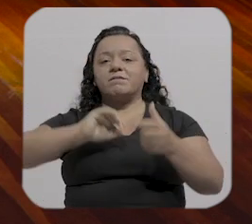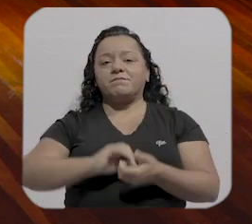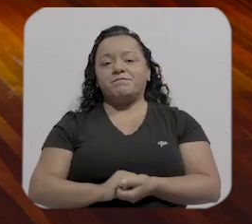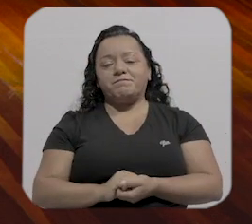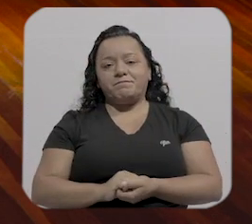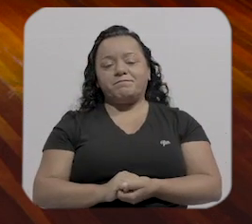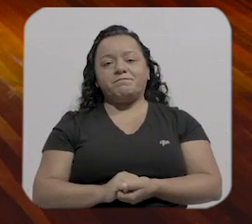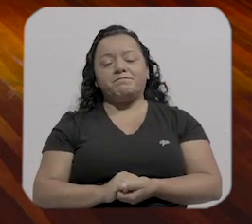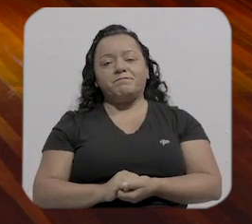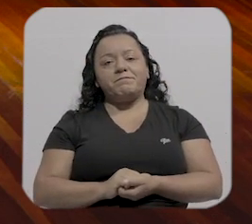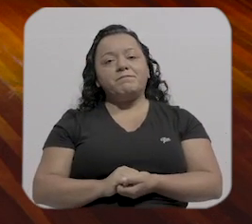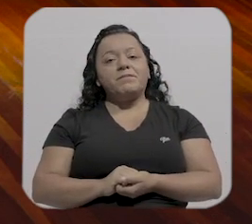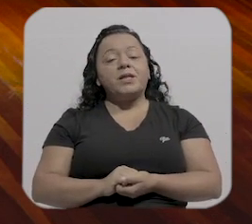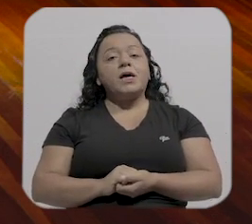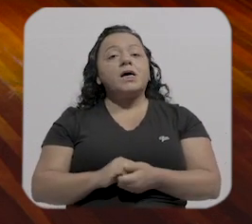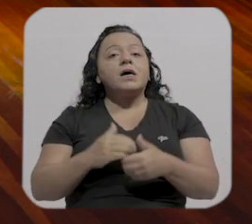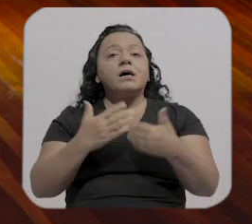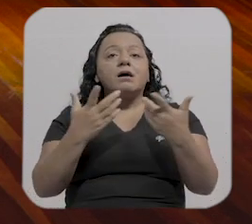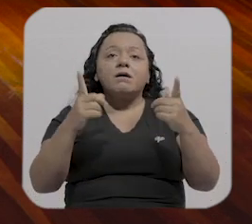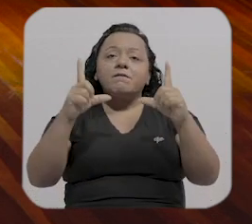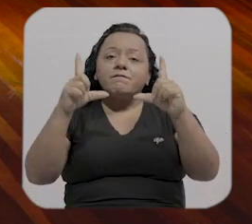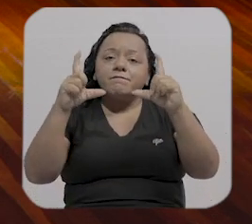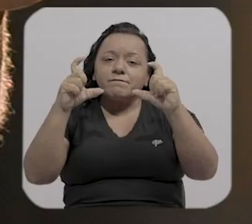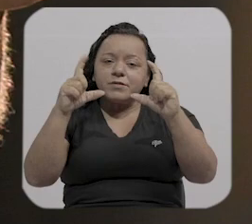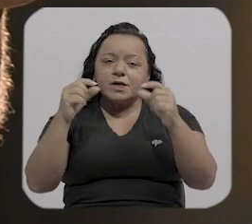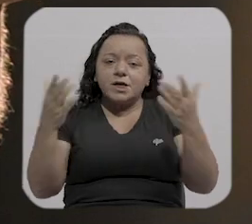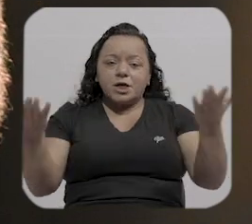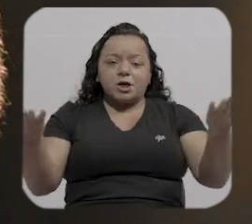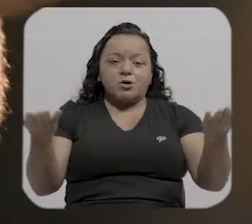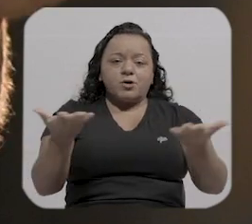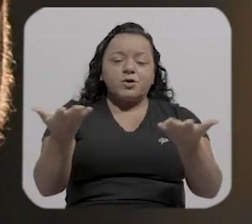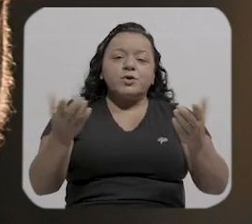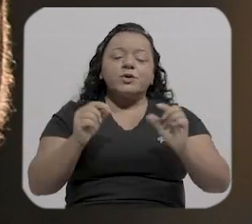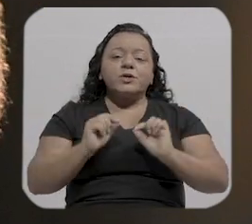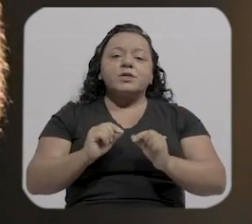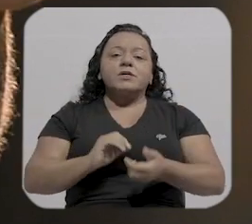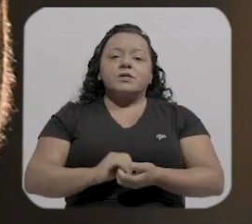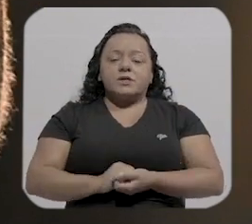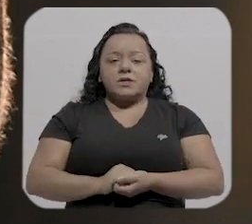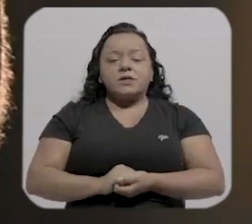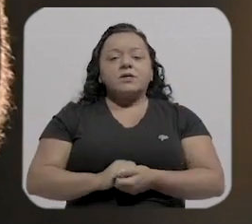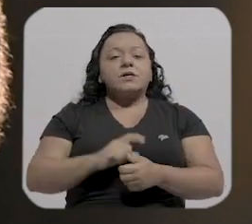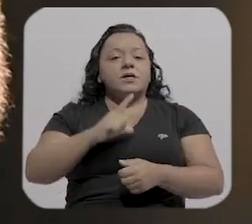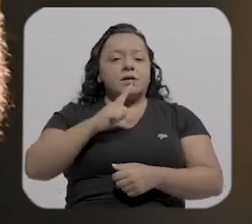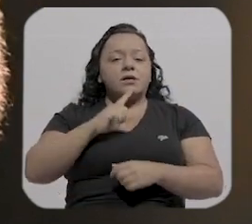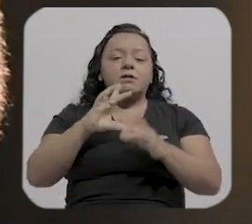A fotografia, hoje eu vejo ela está democratizada, está.